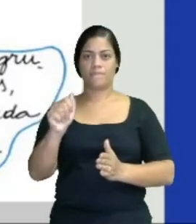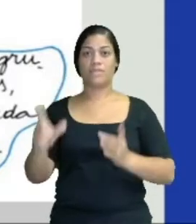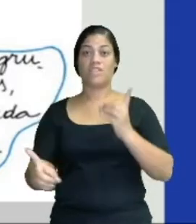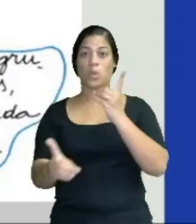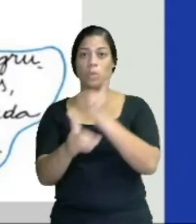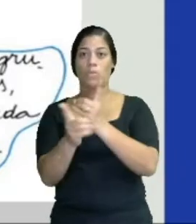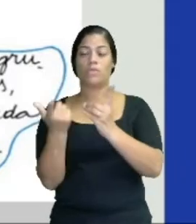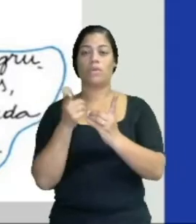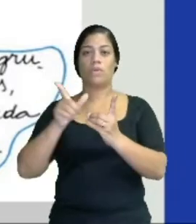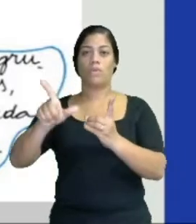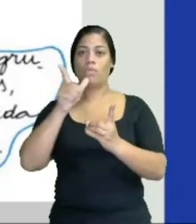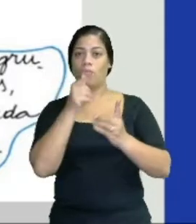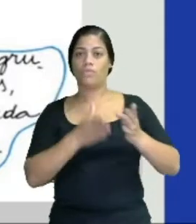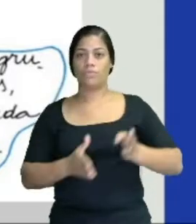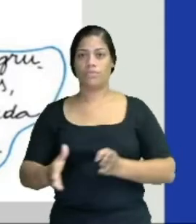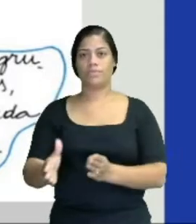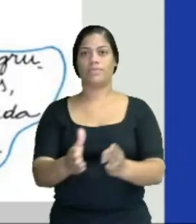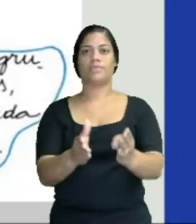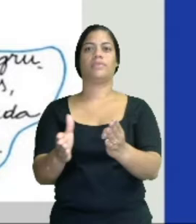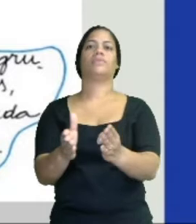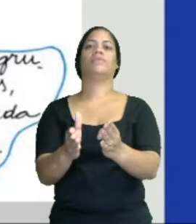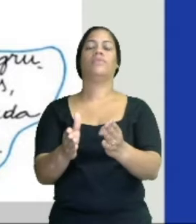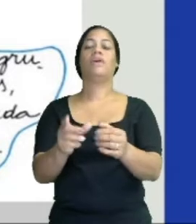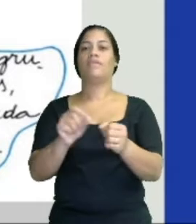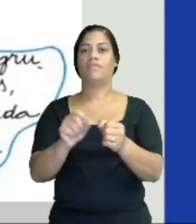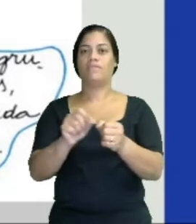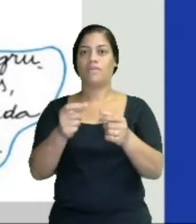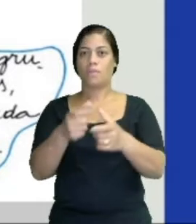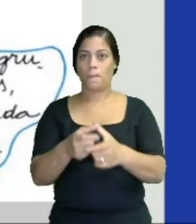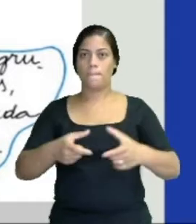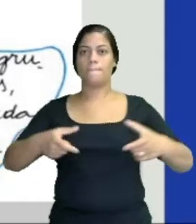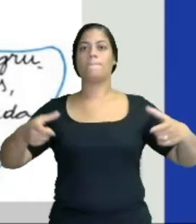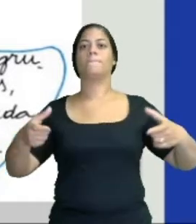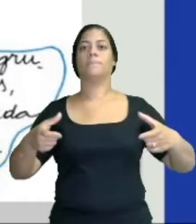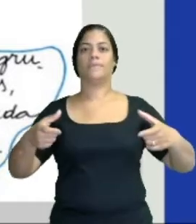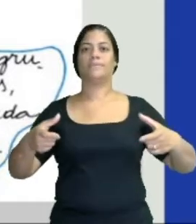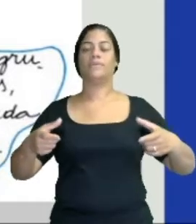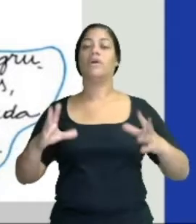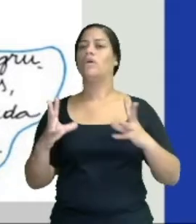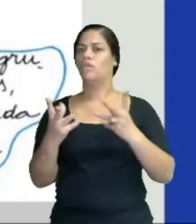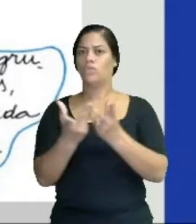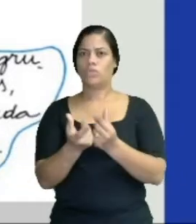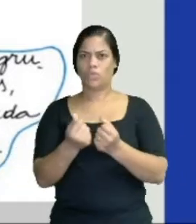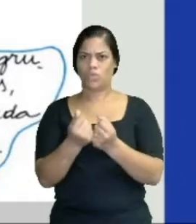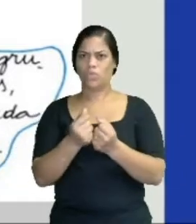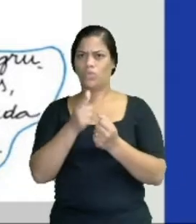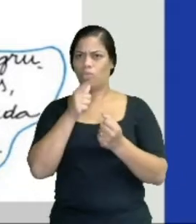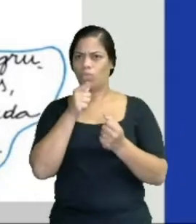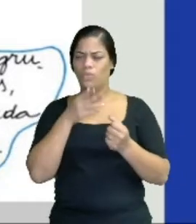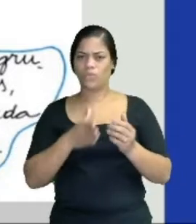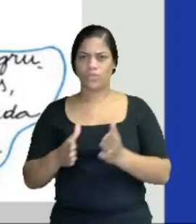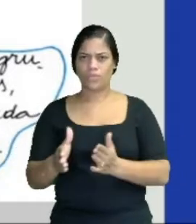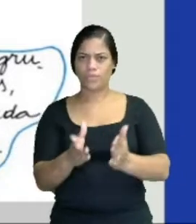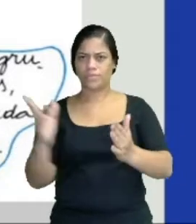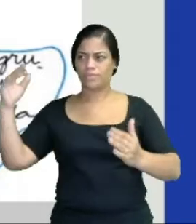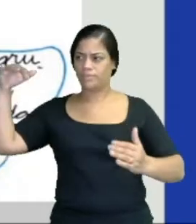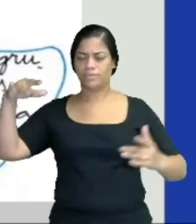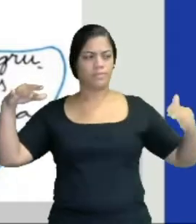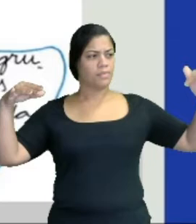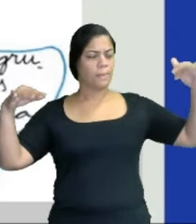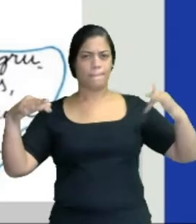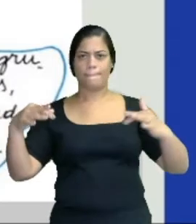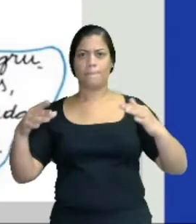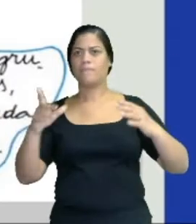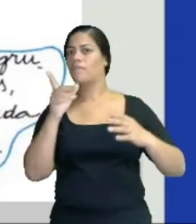outro rio, forma-se uma bacia hidrográfica maior, que seriam os afluentes. Nem todo rio deságua no